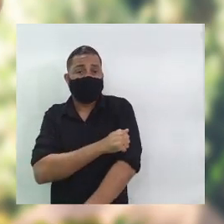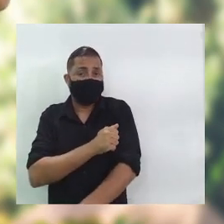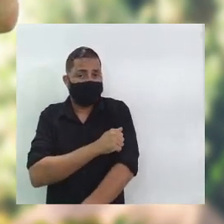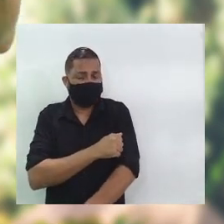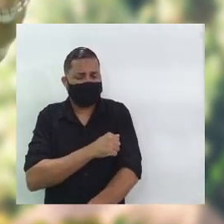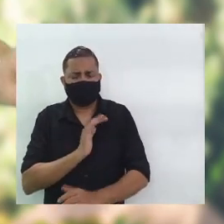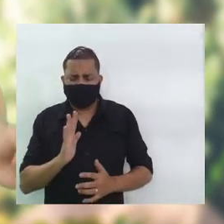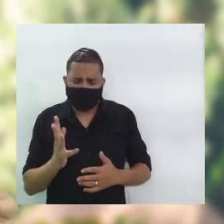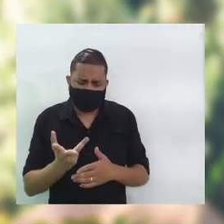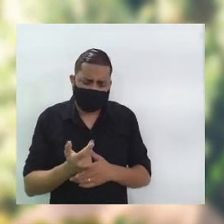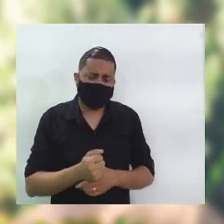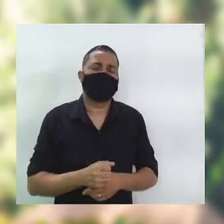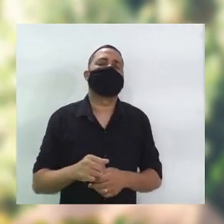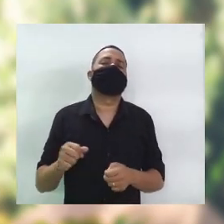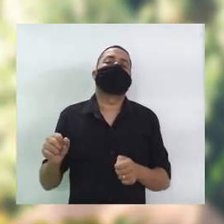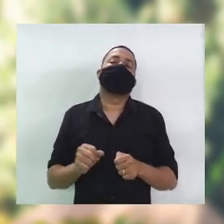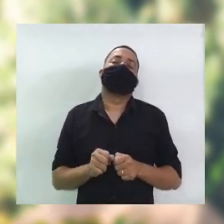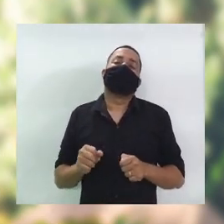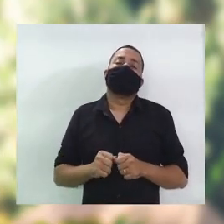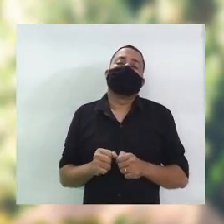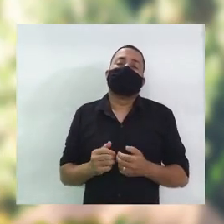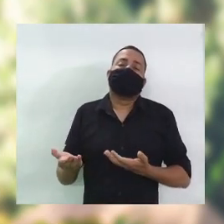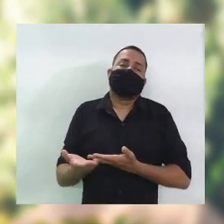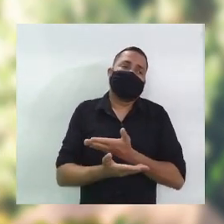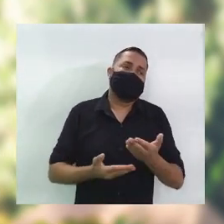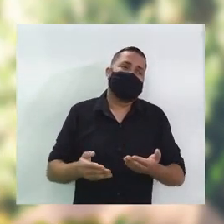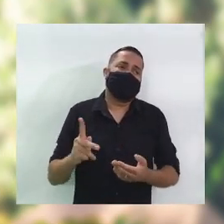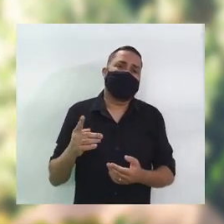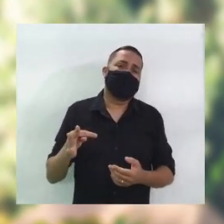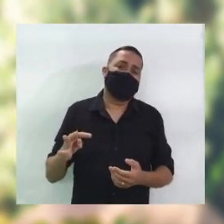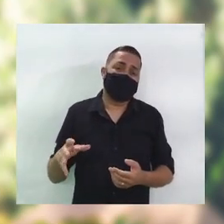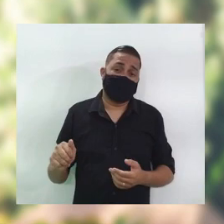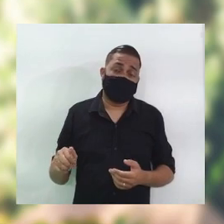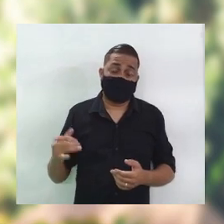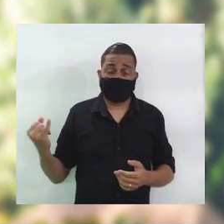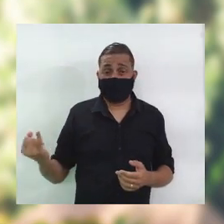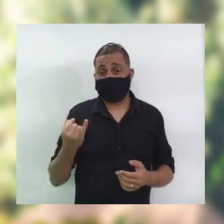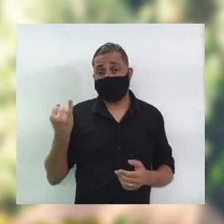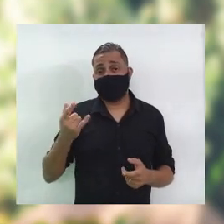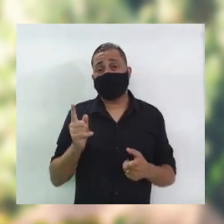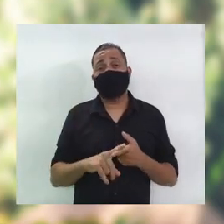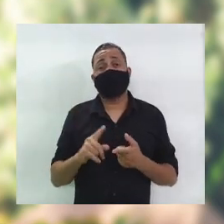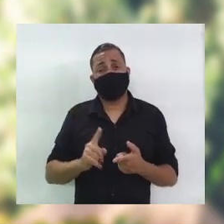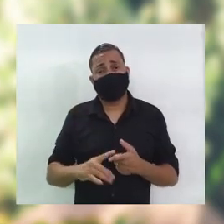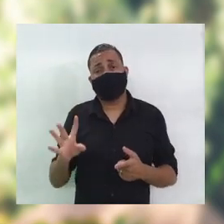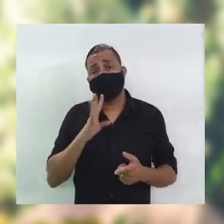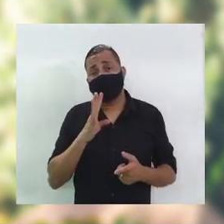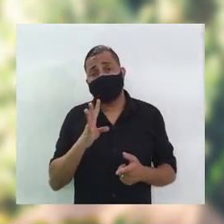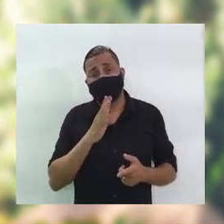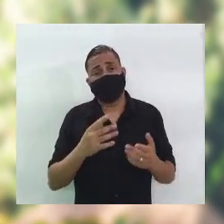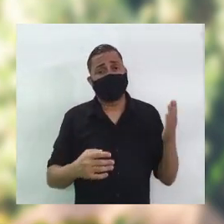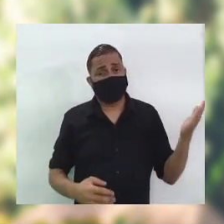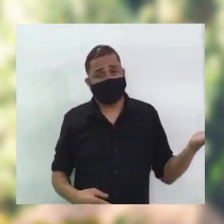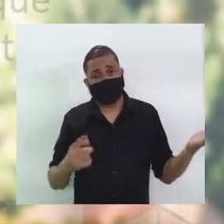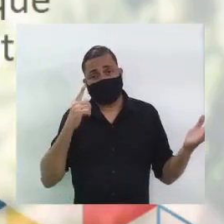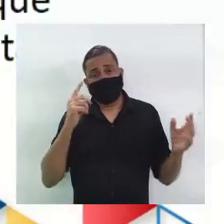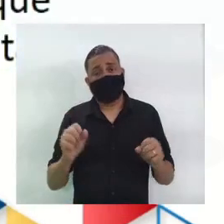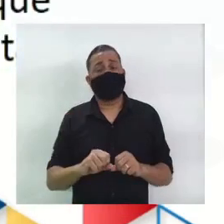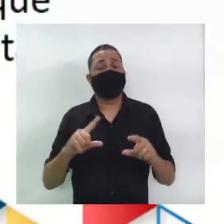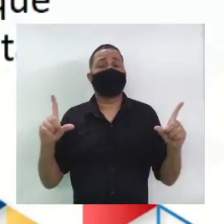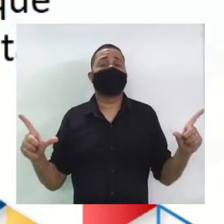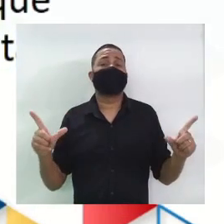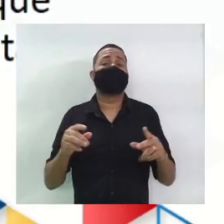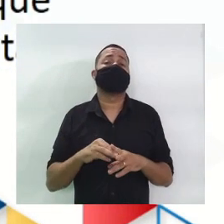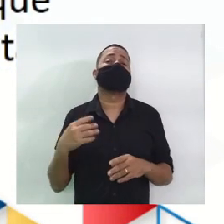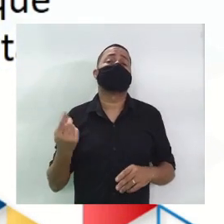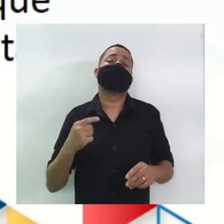faz parte desse universo do Hare Krishna. E é importante também conhecer isso aqui. Olhem para a tela